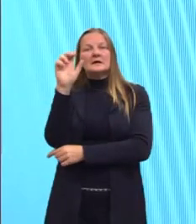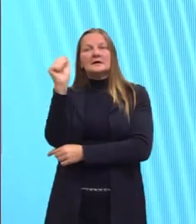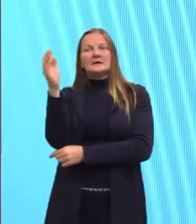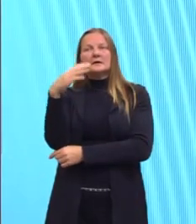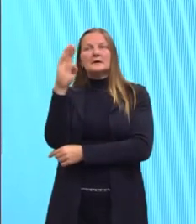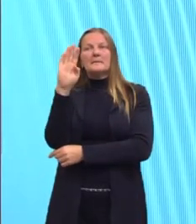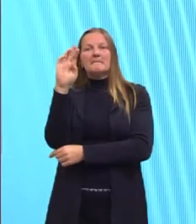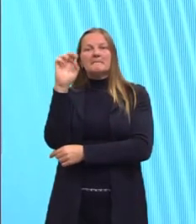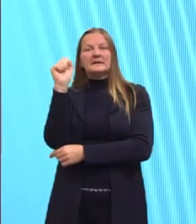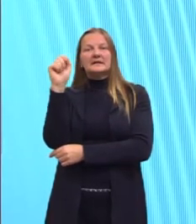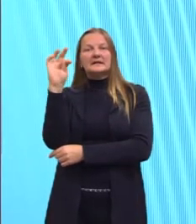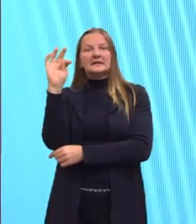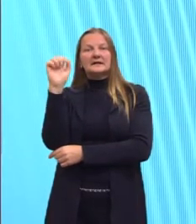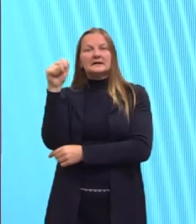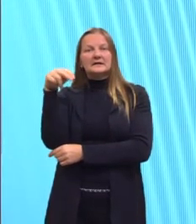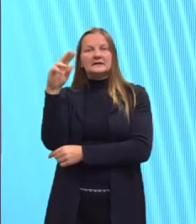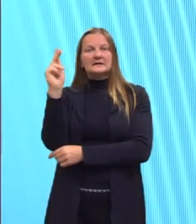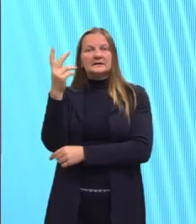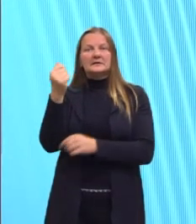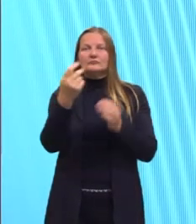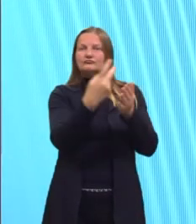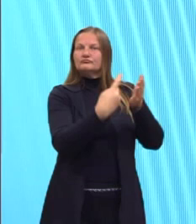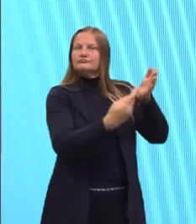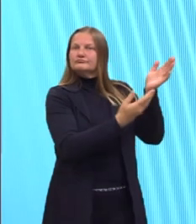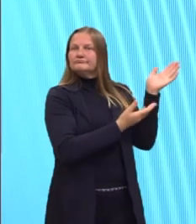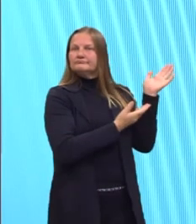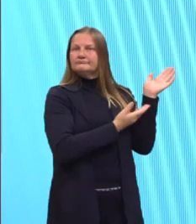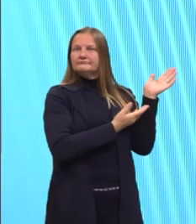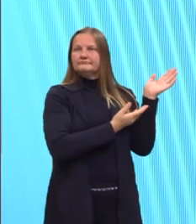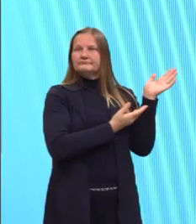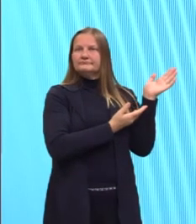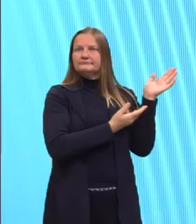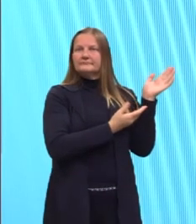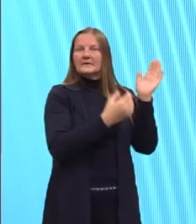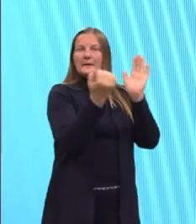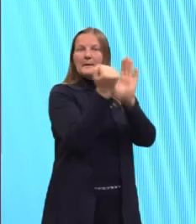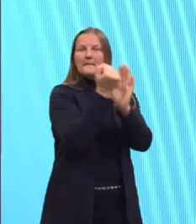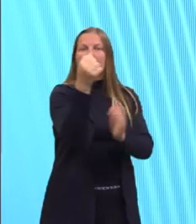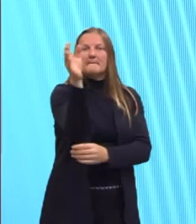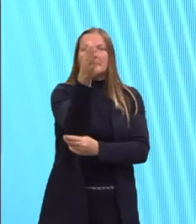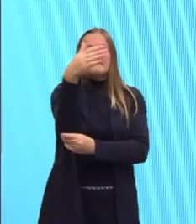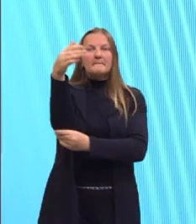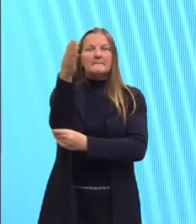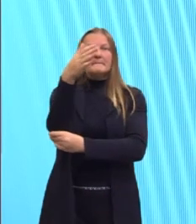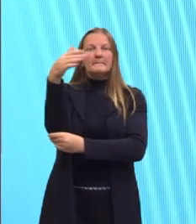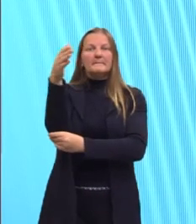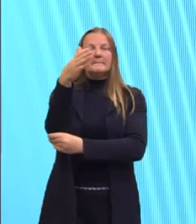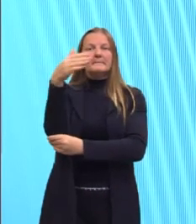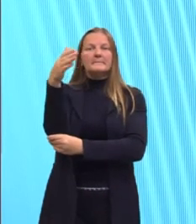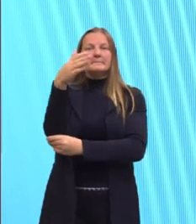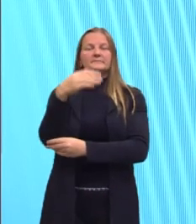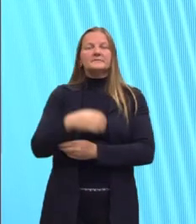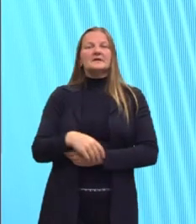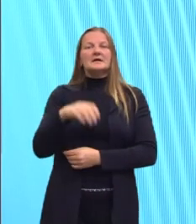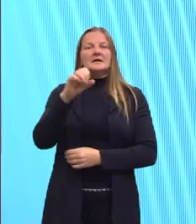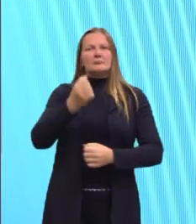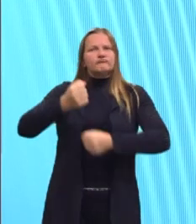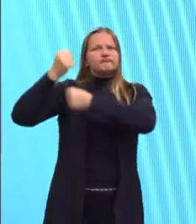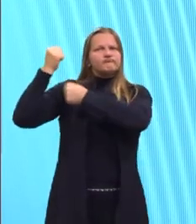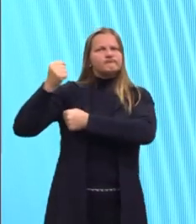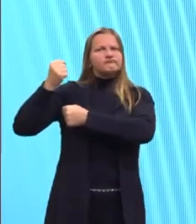bandeira da Inglaterra é a bandeira do de como é que é o nome do Santo São Jorge